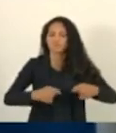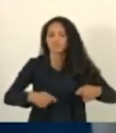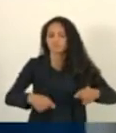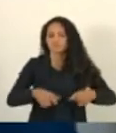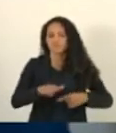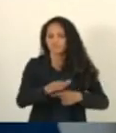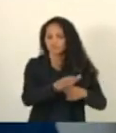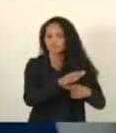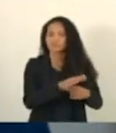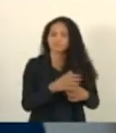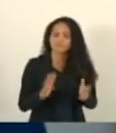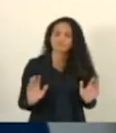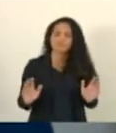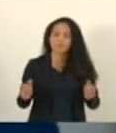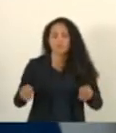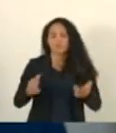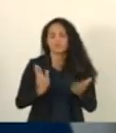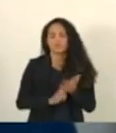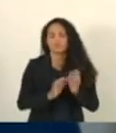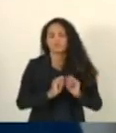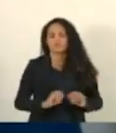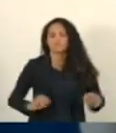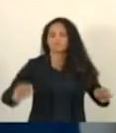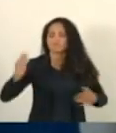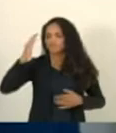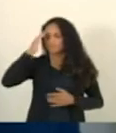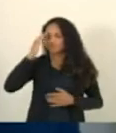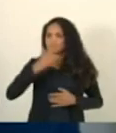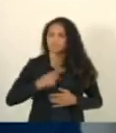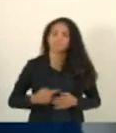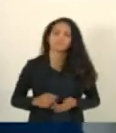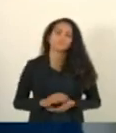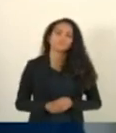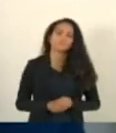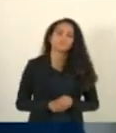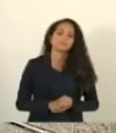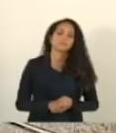públicos. Eu queria fazer esse registro na data de hoje. Obrigado, senhor presidente.